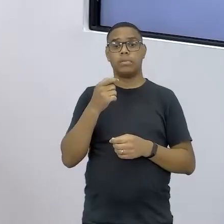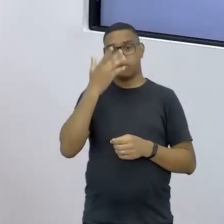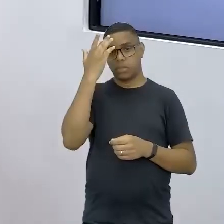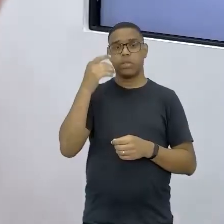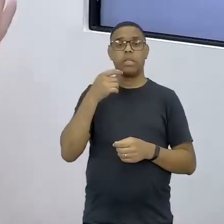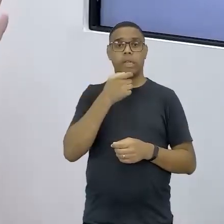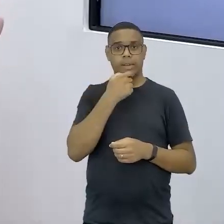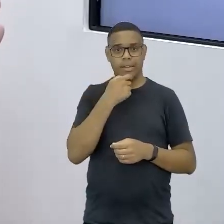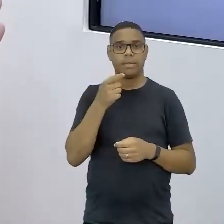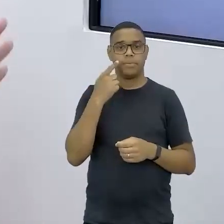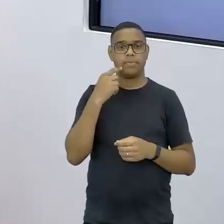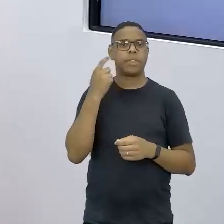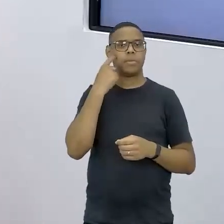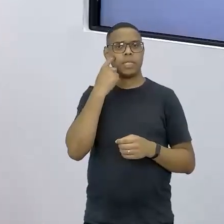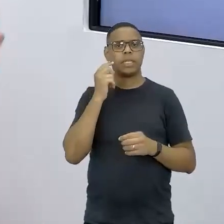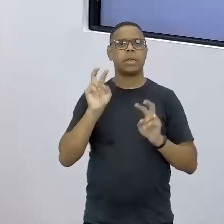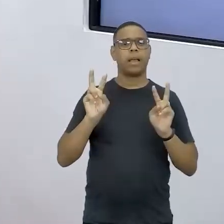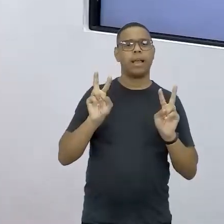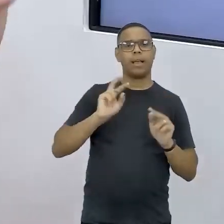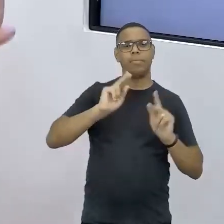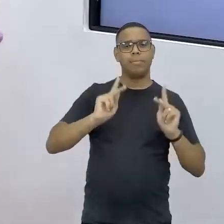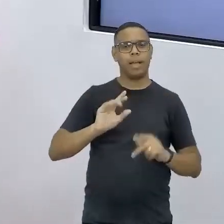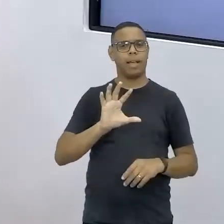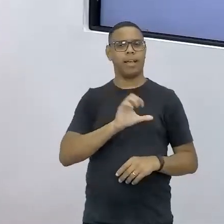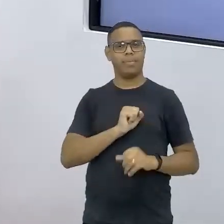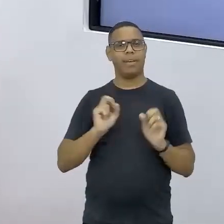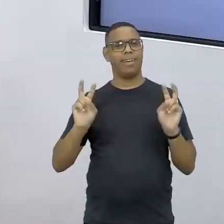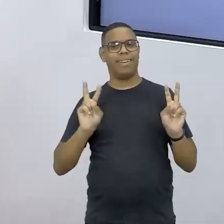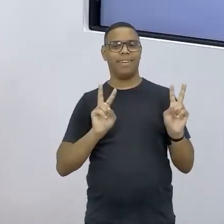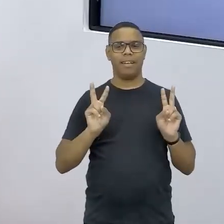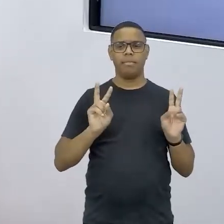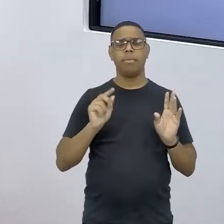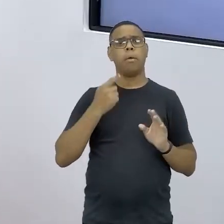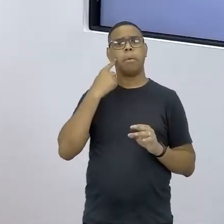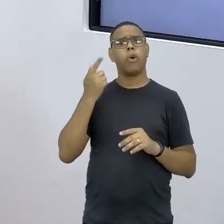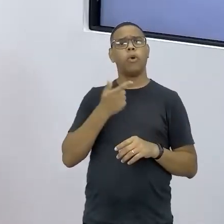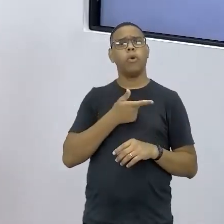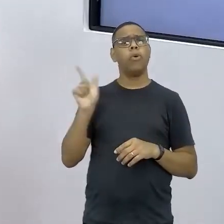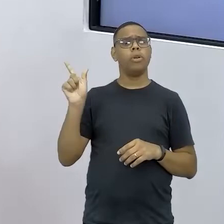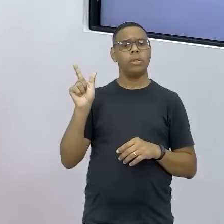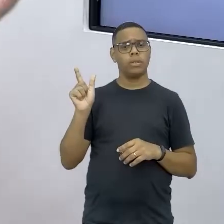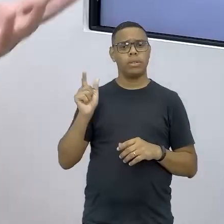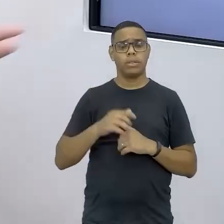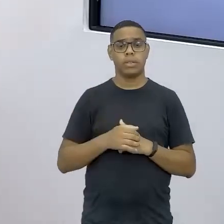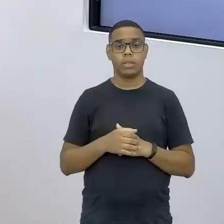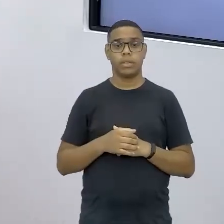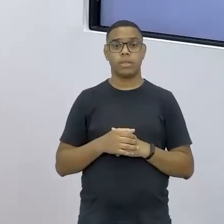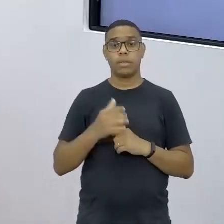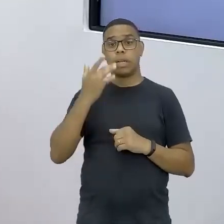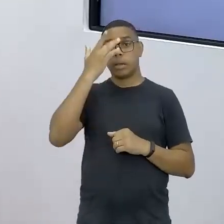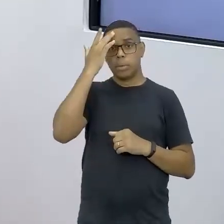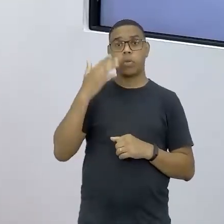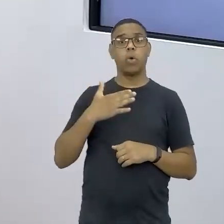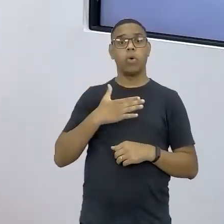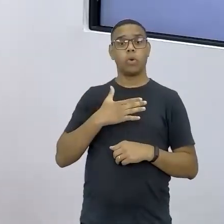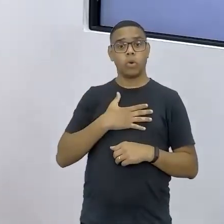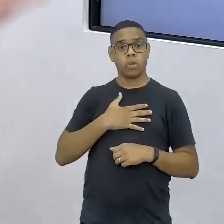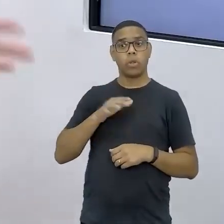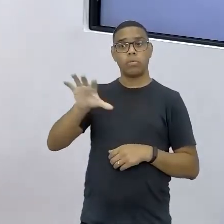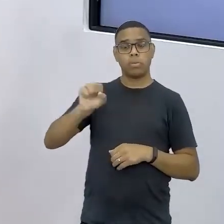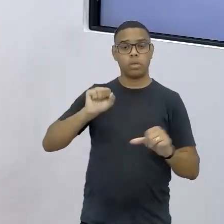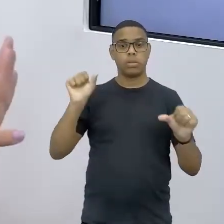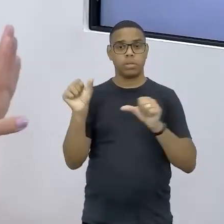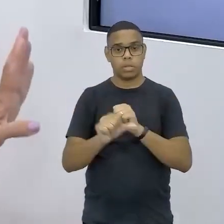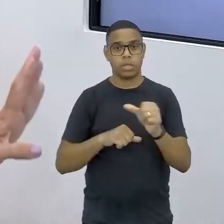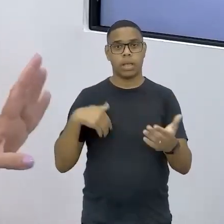essa ideia de paz e amor mesmo. Era outra coisa. Ah, sim. E aí, a galera se apropriou desse símbolo e transformou,